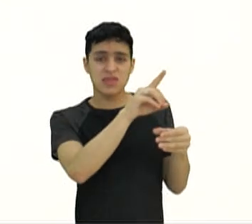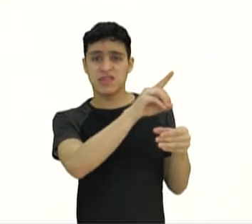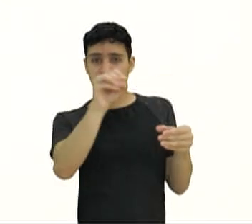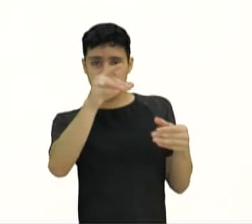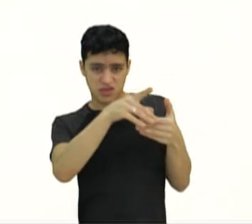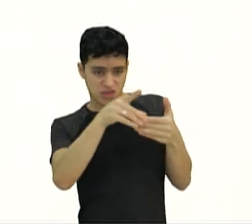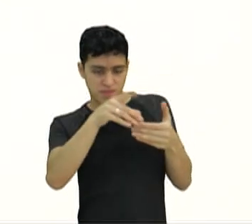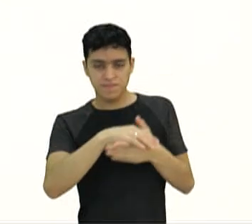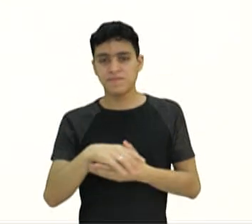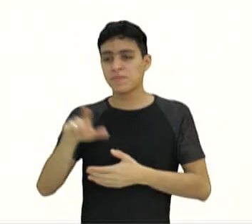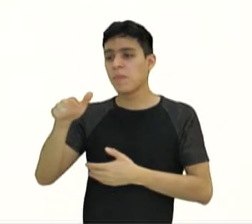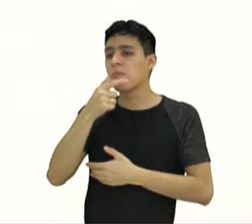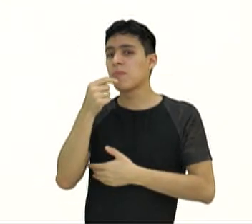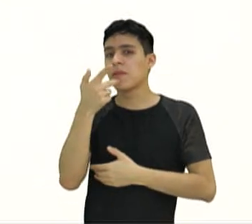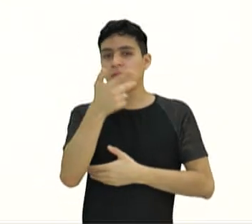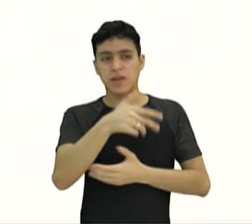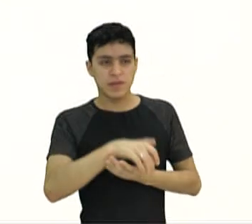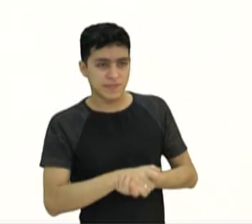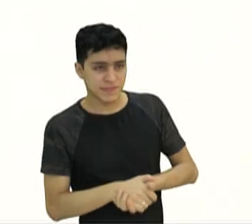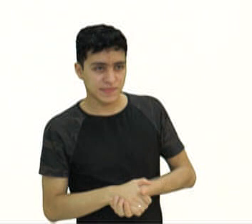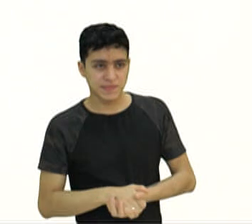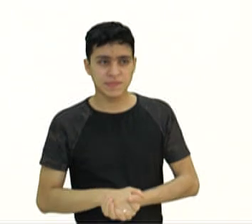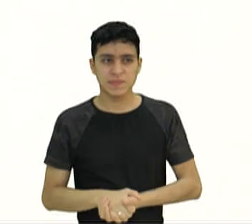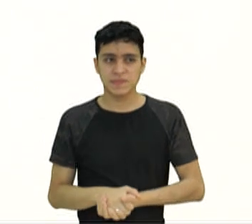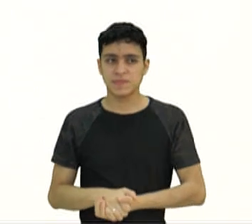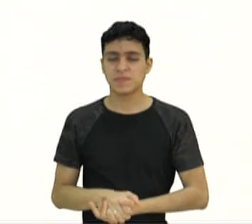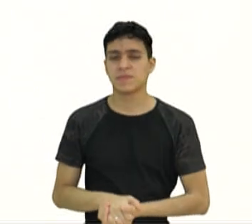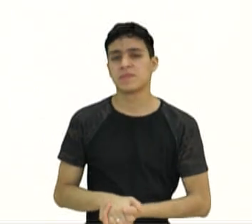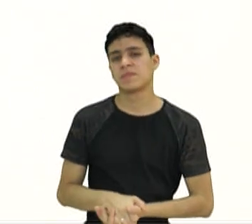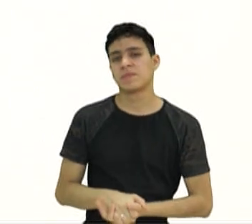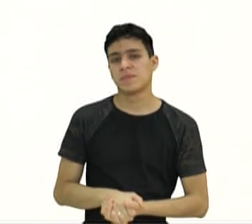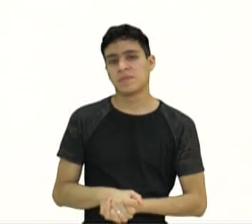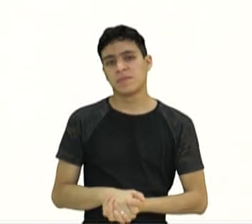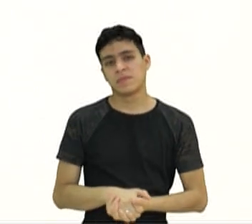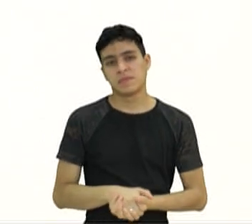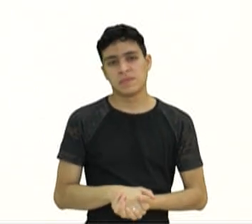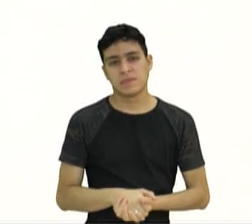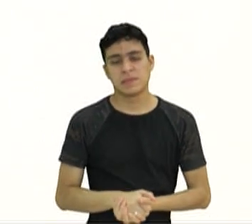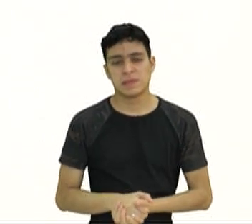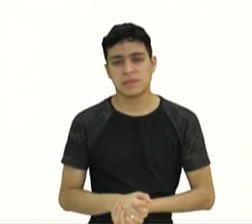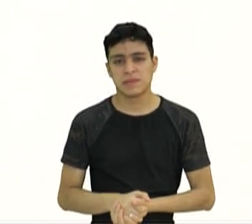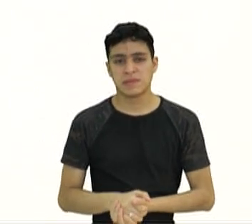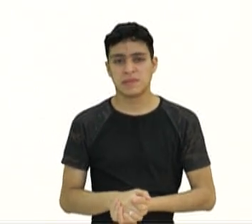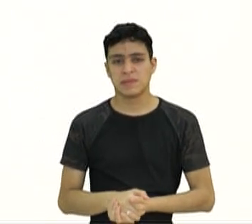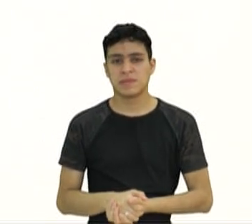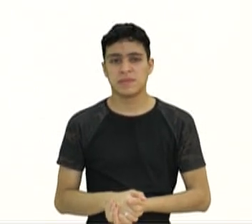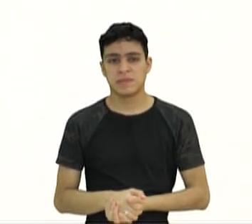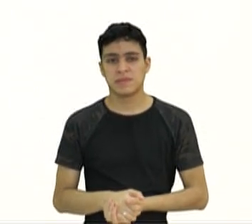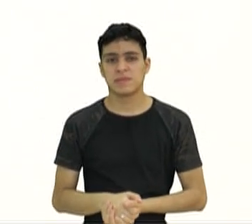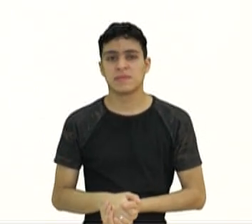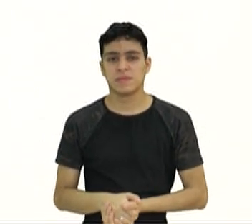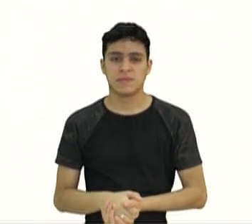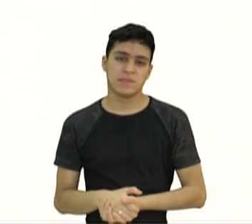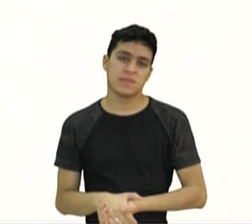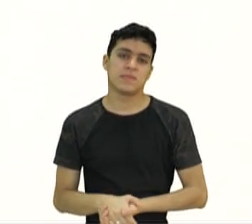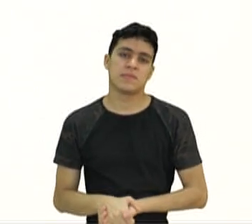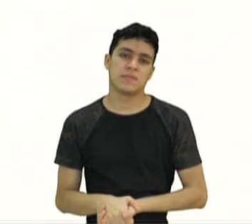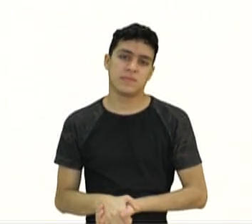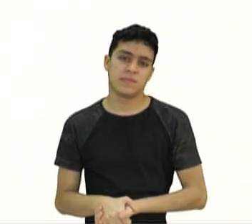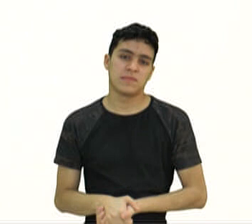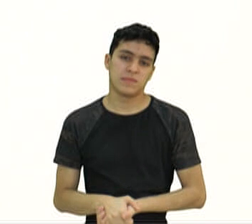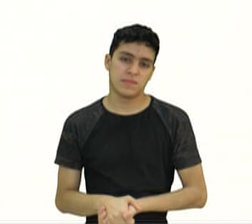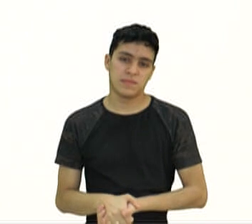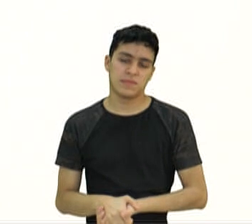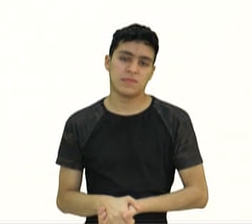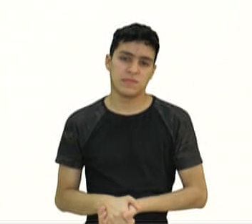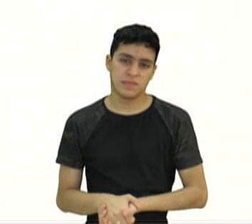Steve fala assim: No way! Yep, $100. That's a lot of money. I'd be pretty upset if I lost